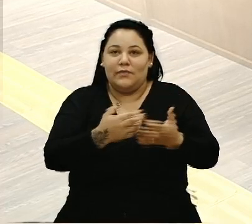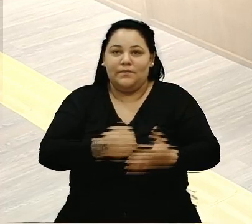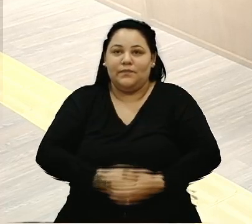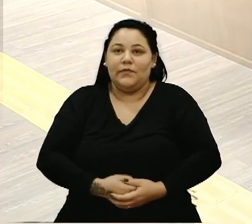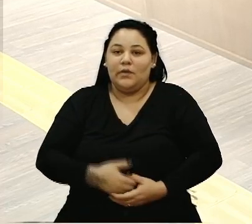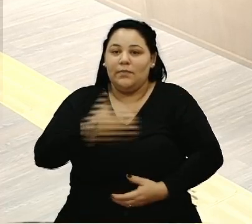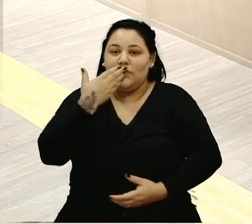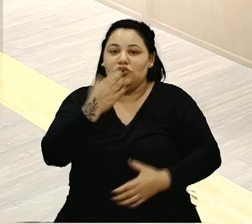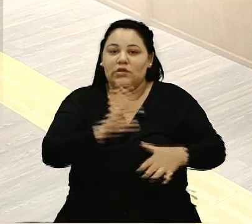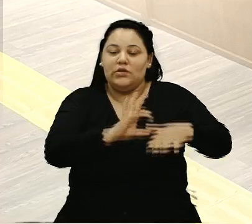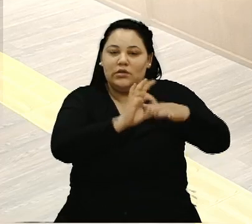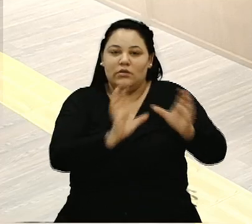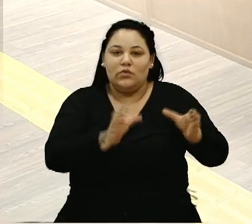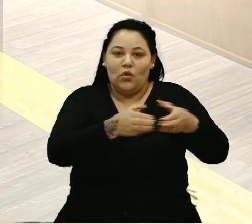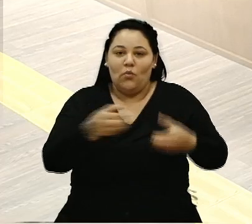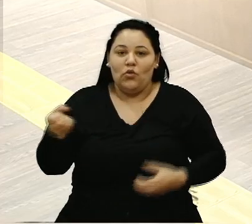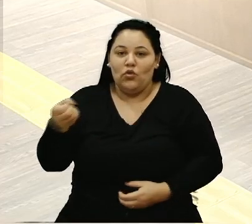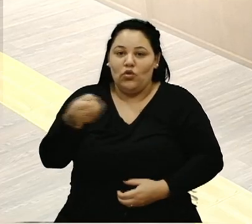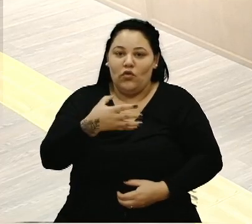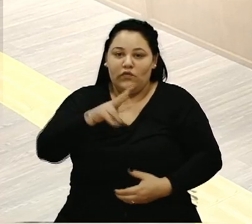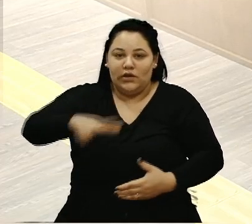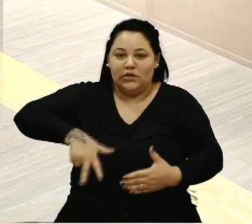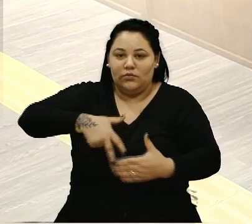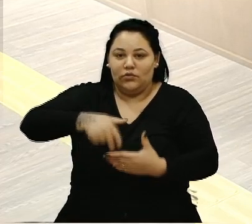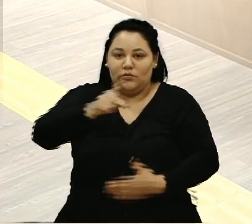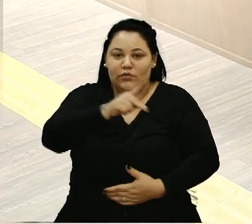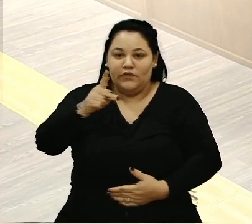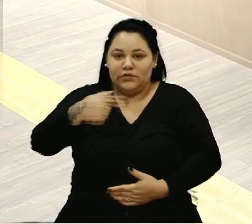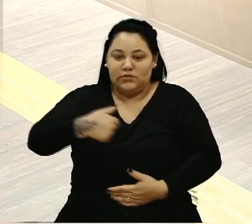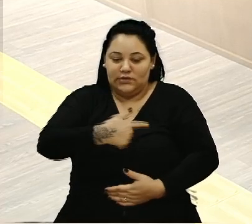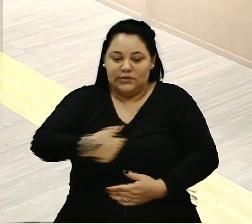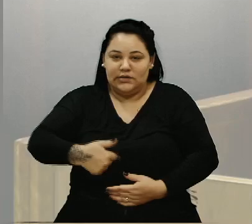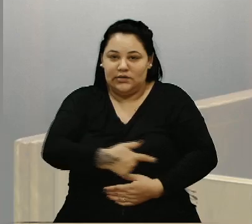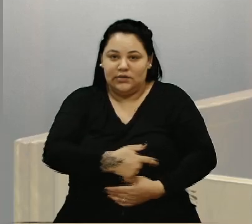Declaração de líder bancada do Novo. Na tribuna, vereador professor Zanquim.